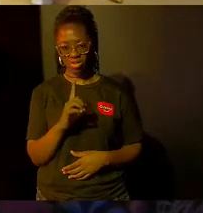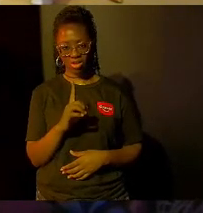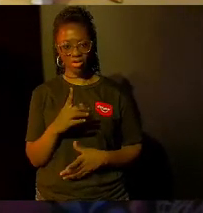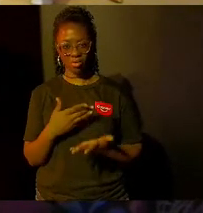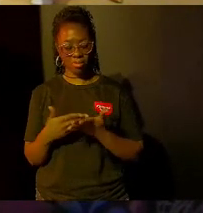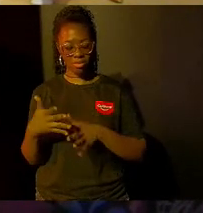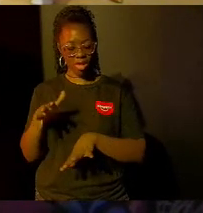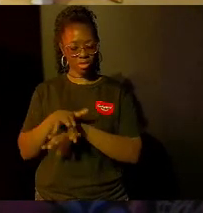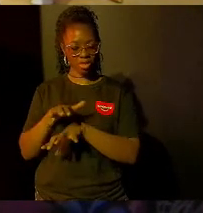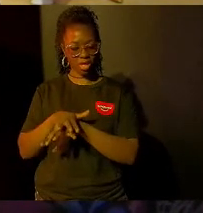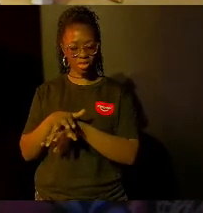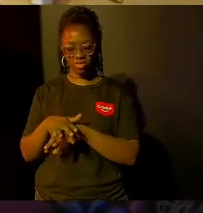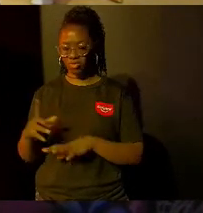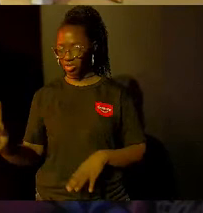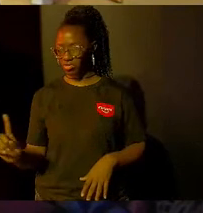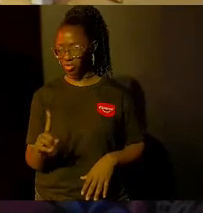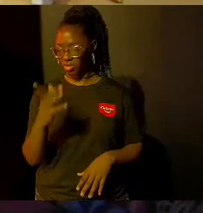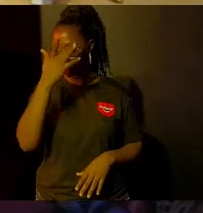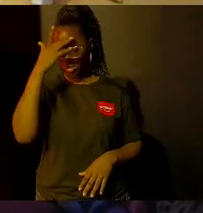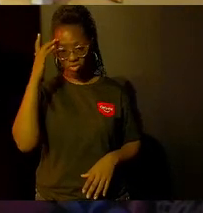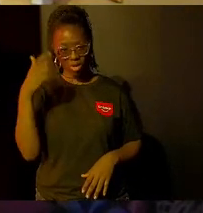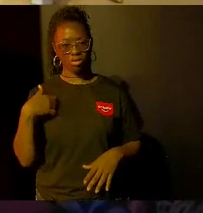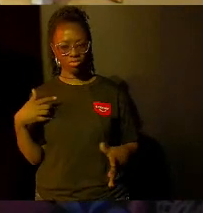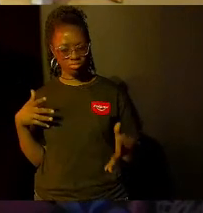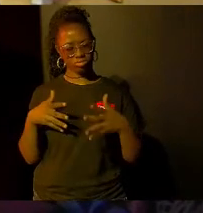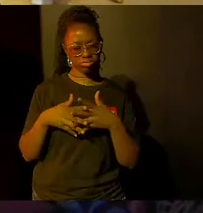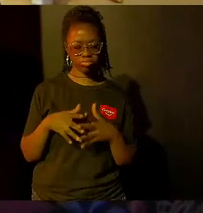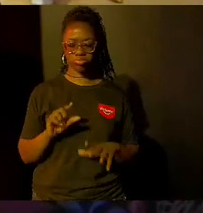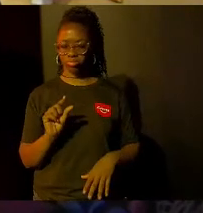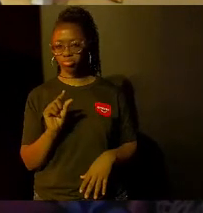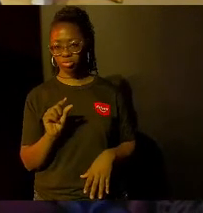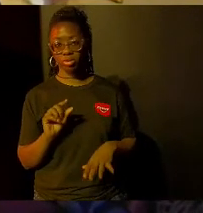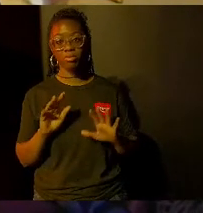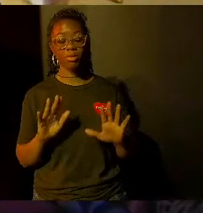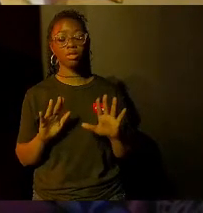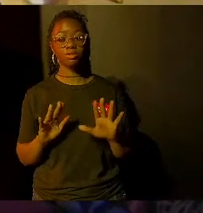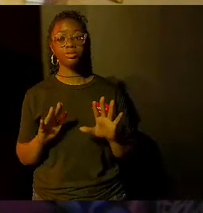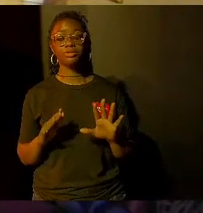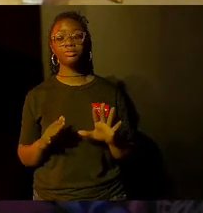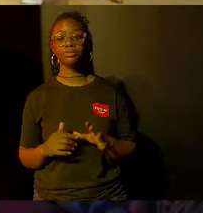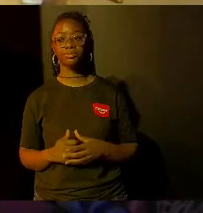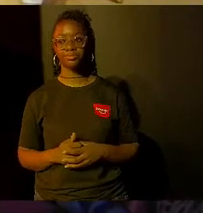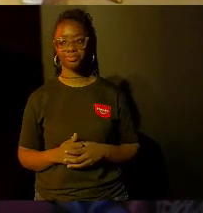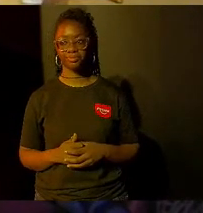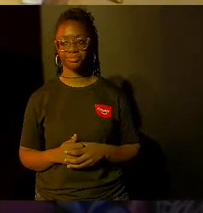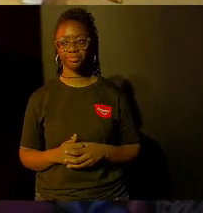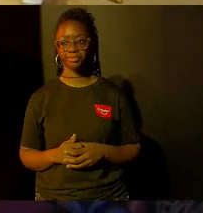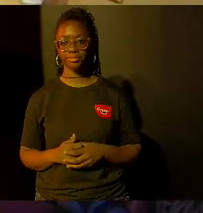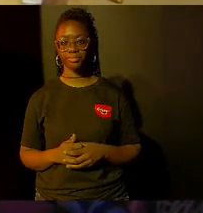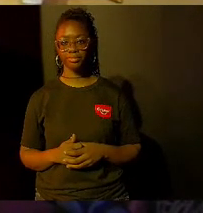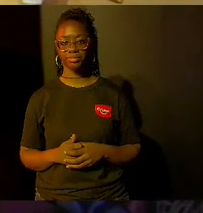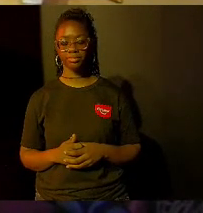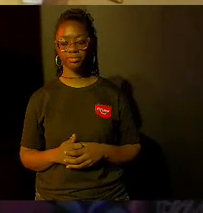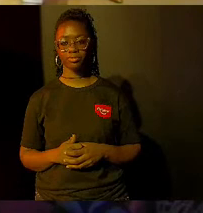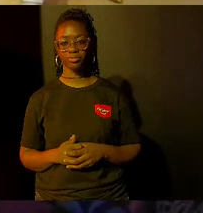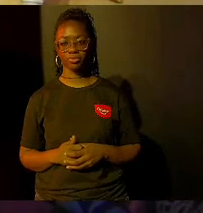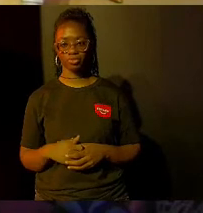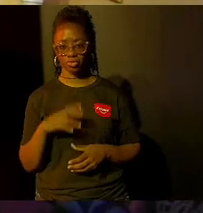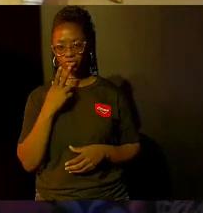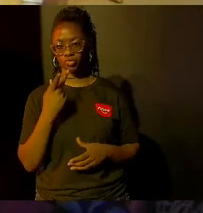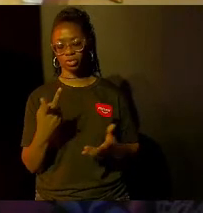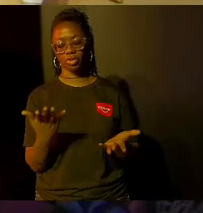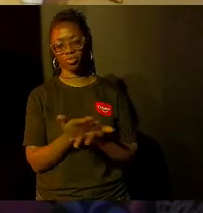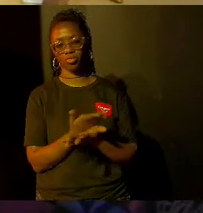eu tô atropelando um pouco a questão Cláudia para dizer que um livro como